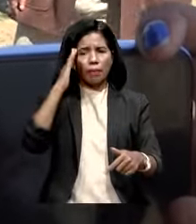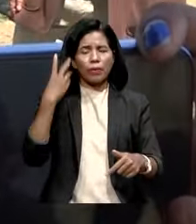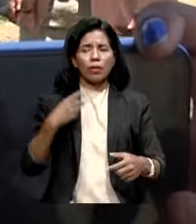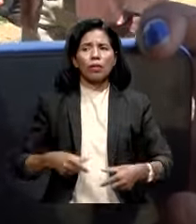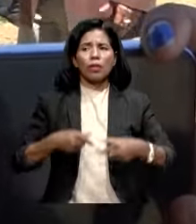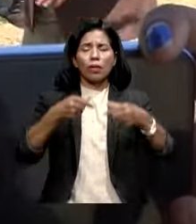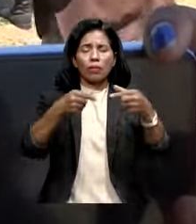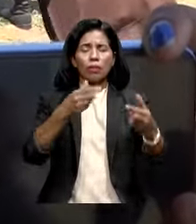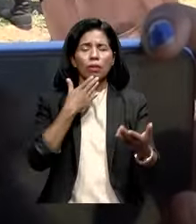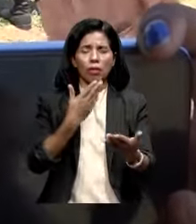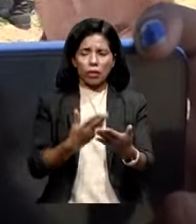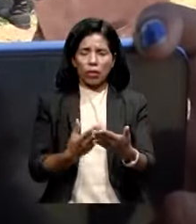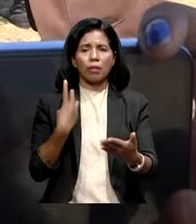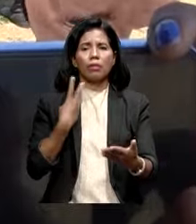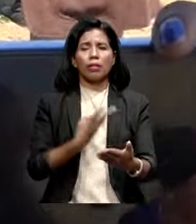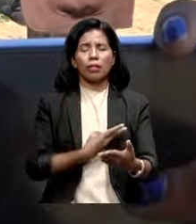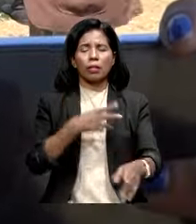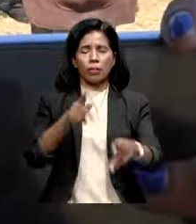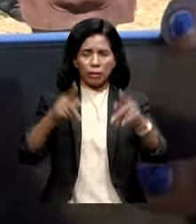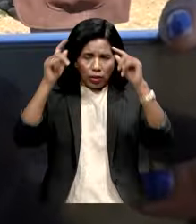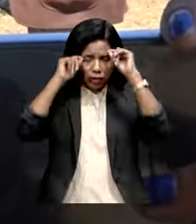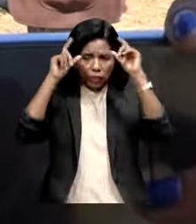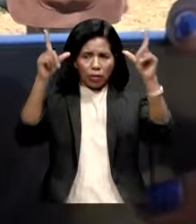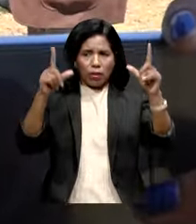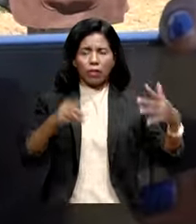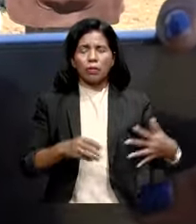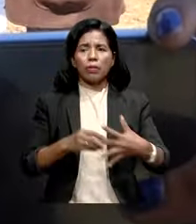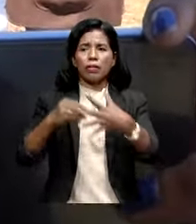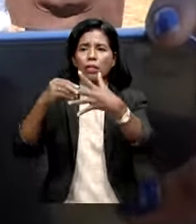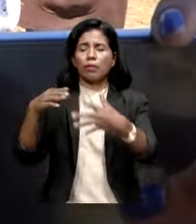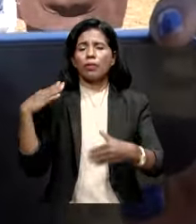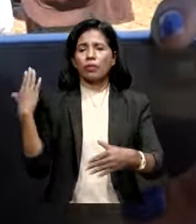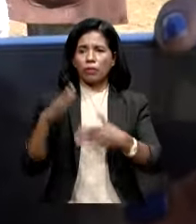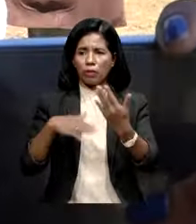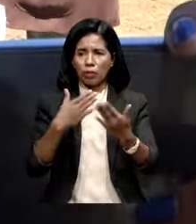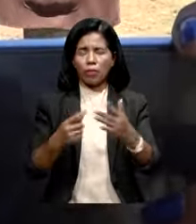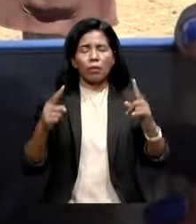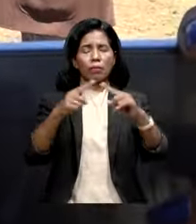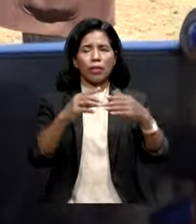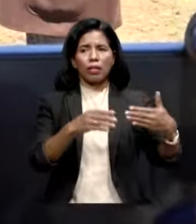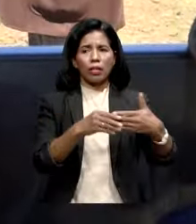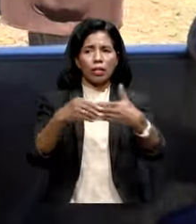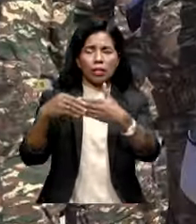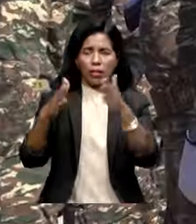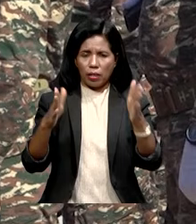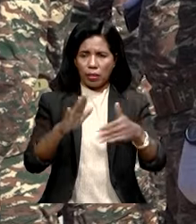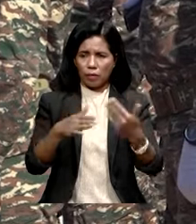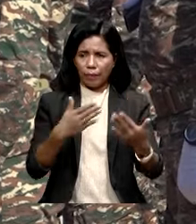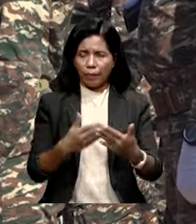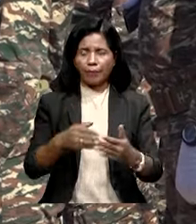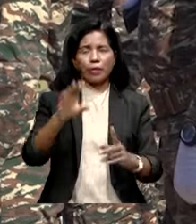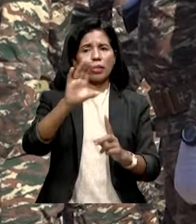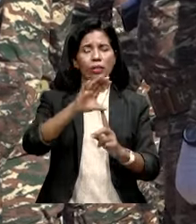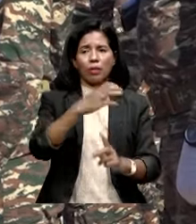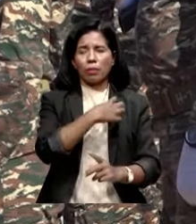para a Patria Gruma Baita, para o povo Timor-Leste, e ele leva a juventude, e nós vamos ter a liderança. Dada o NE, comando FF